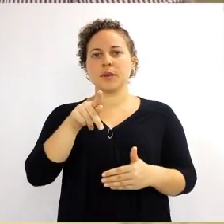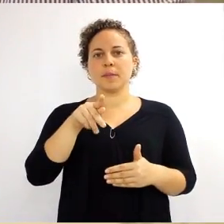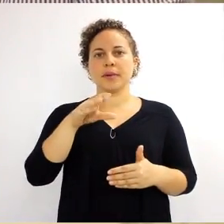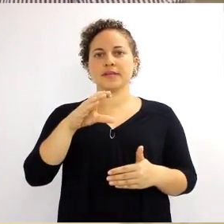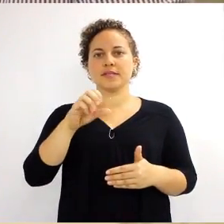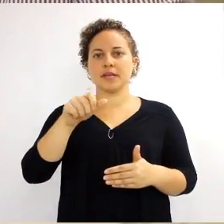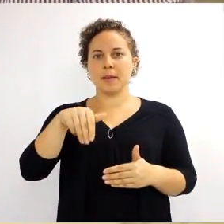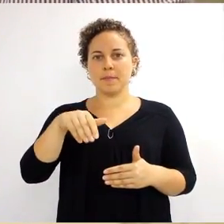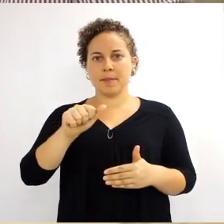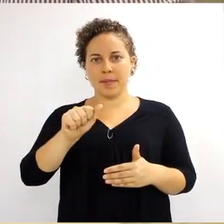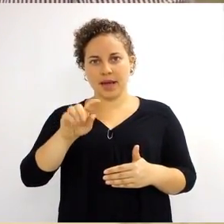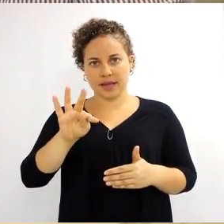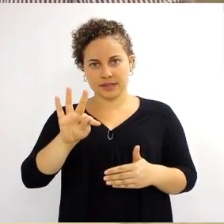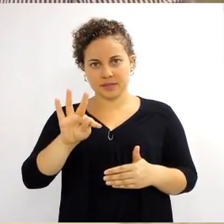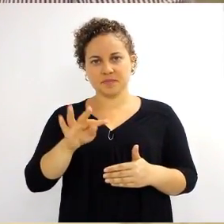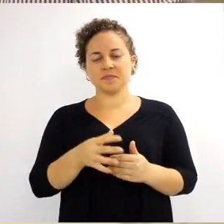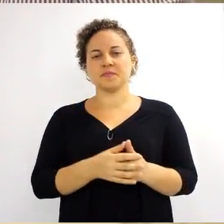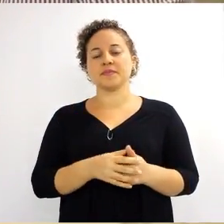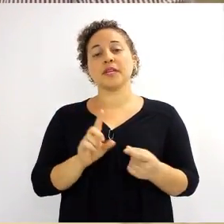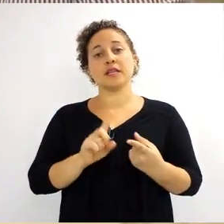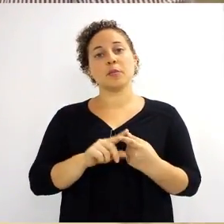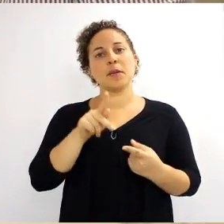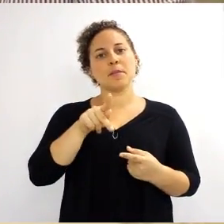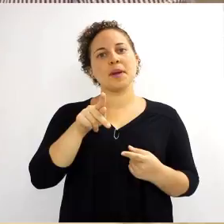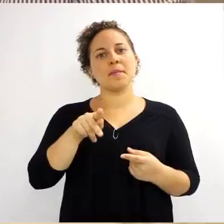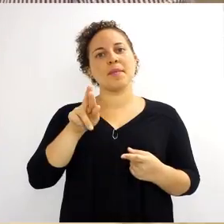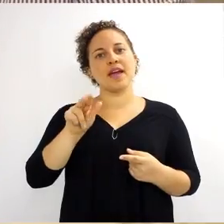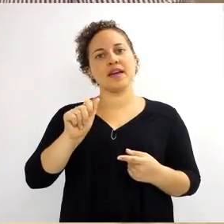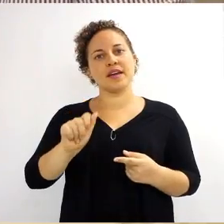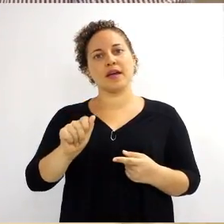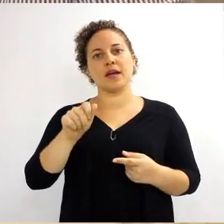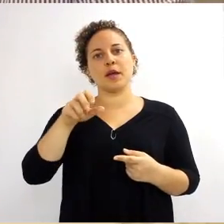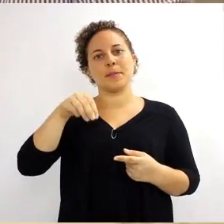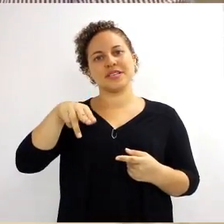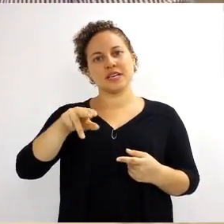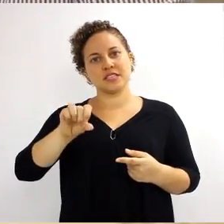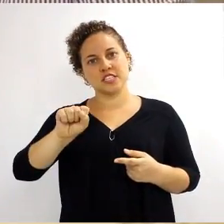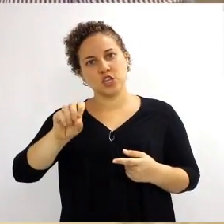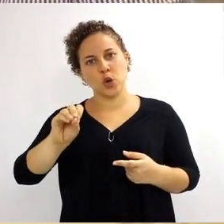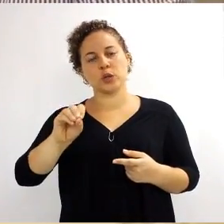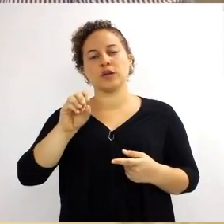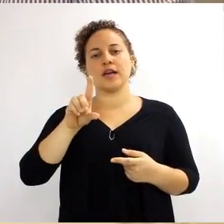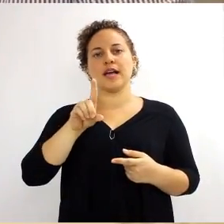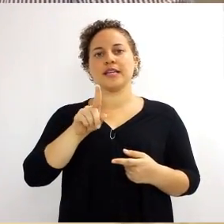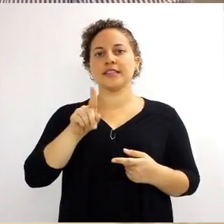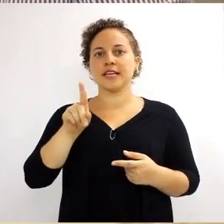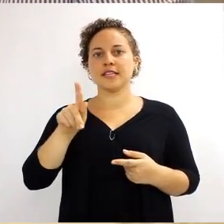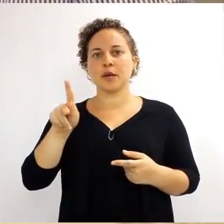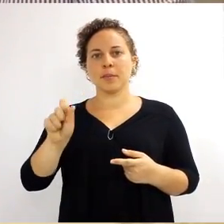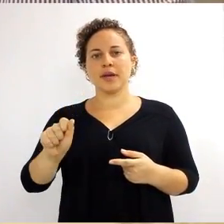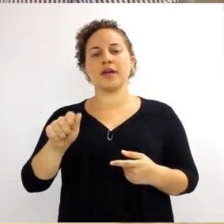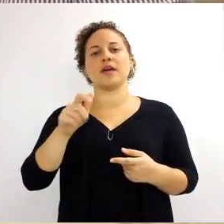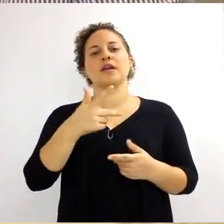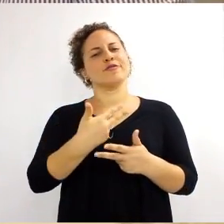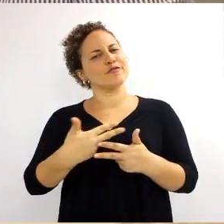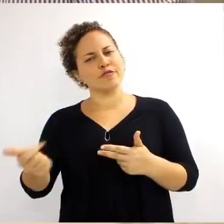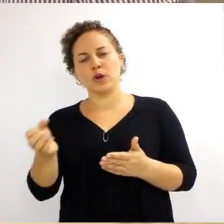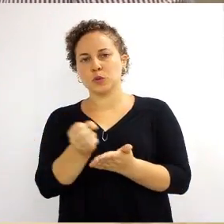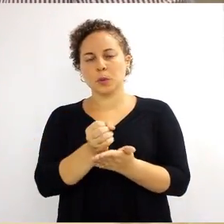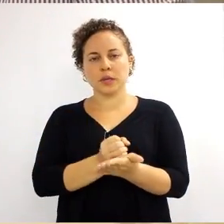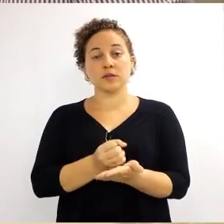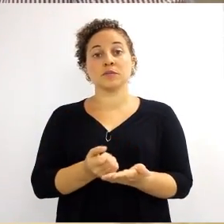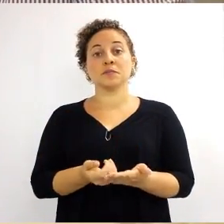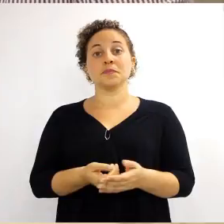Em outras áreas você escuta falar muito em PPRA, PCMSO, PPP, LTCAT e vários documentos.